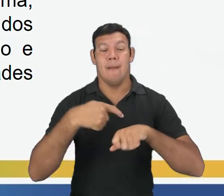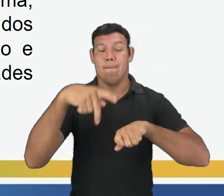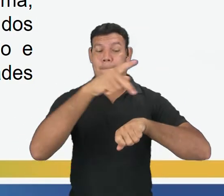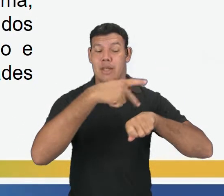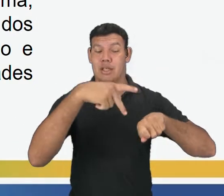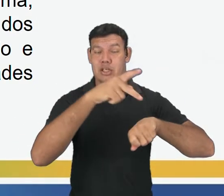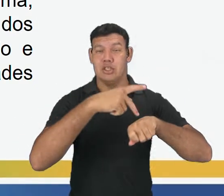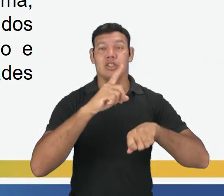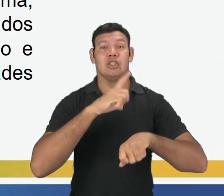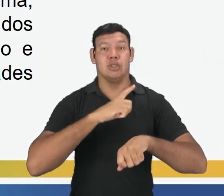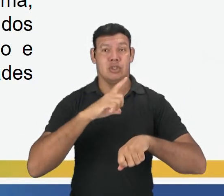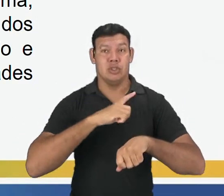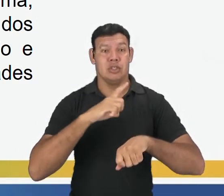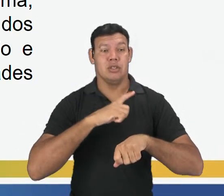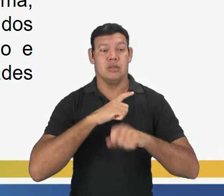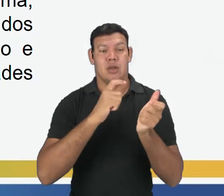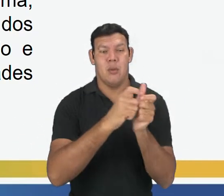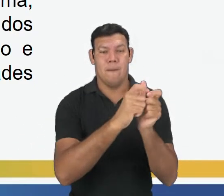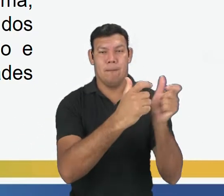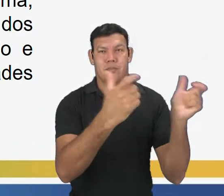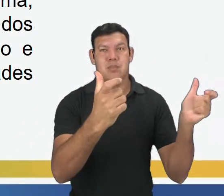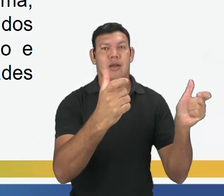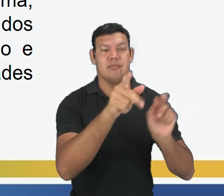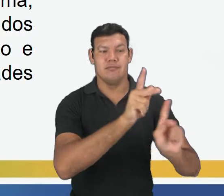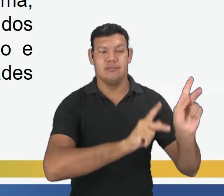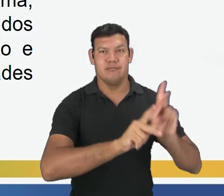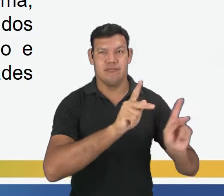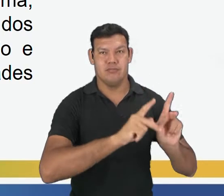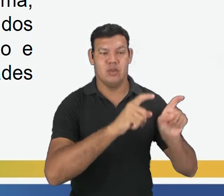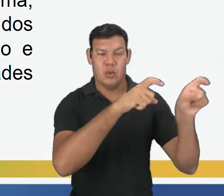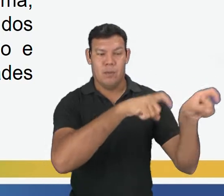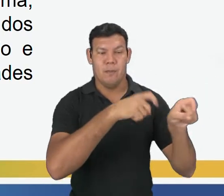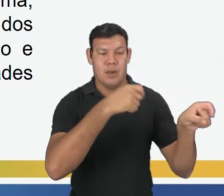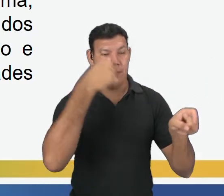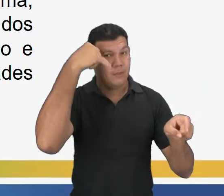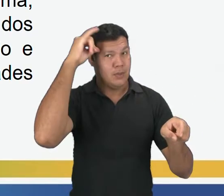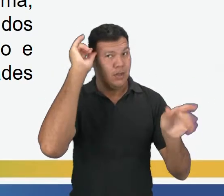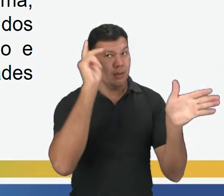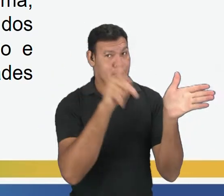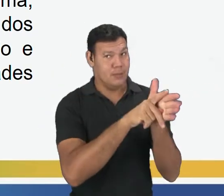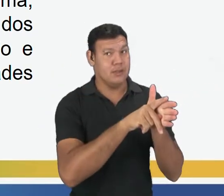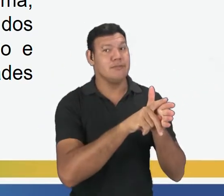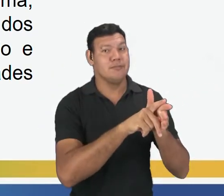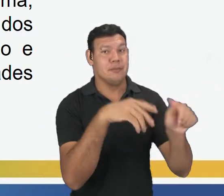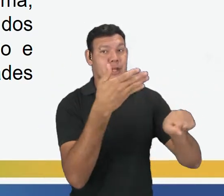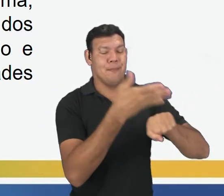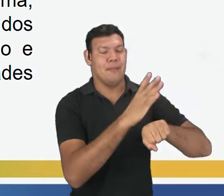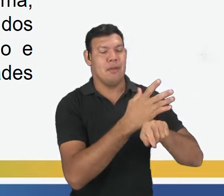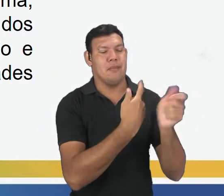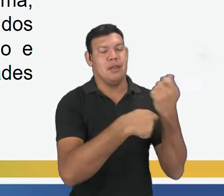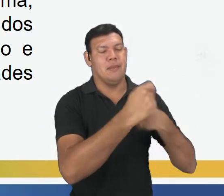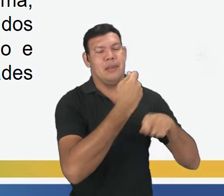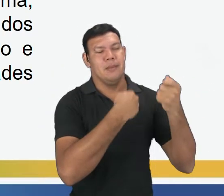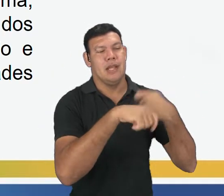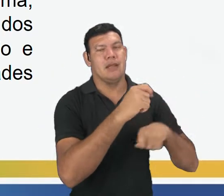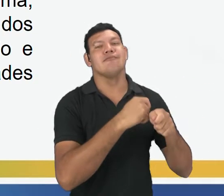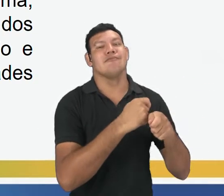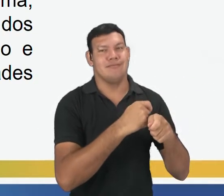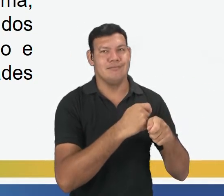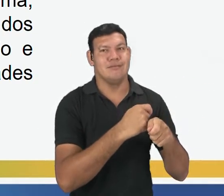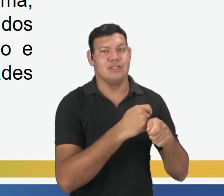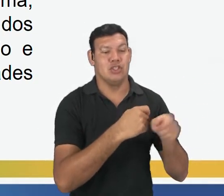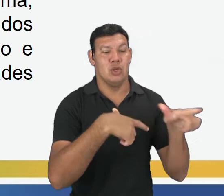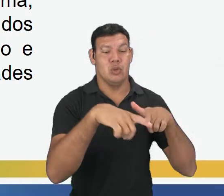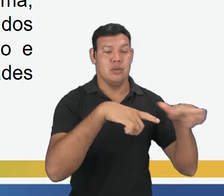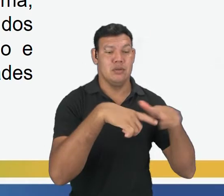país apresenta a maior parte da sua população no meio rural, as práticas econômicas que mais geram empregos são